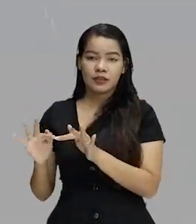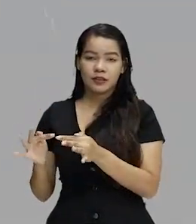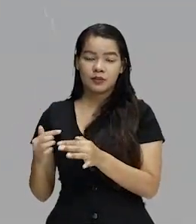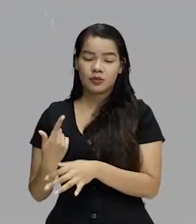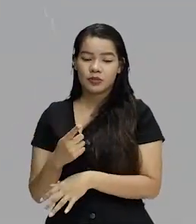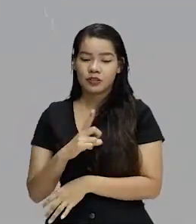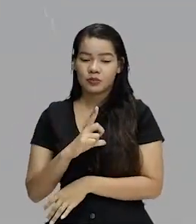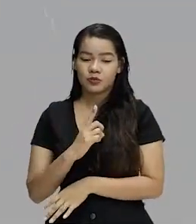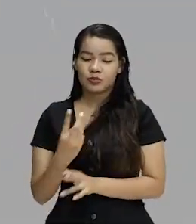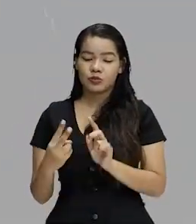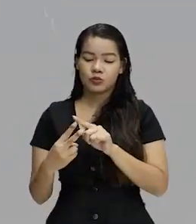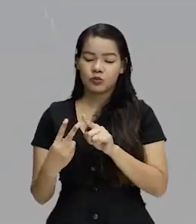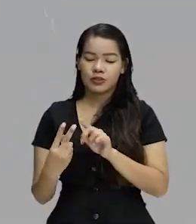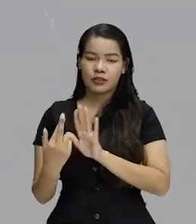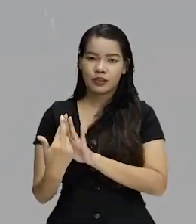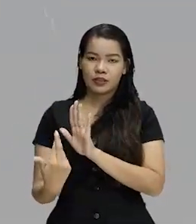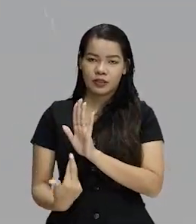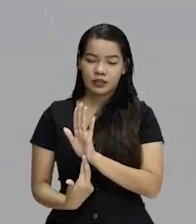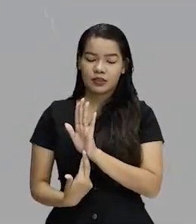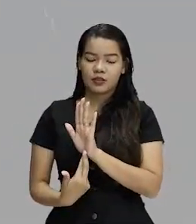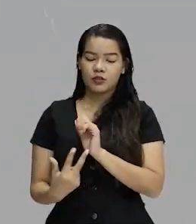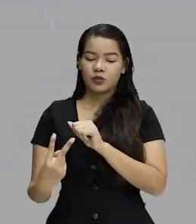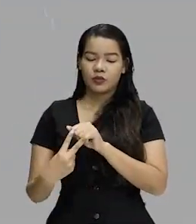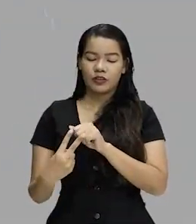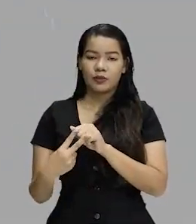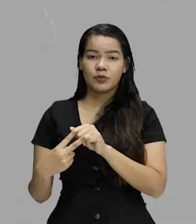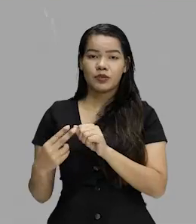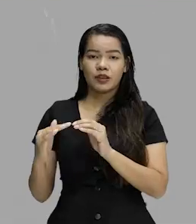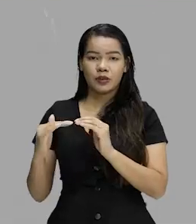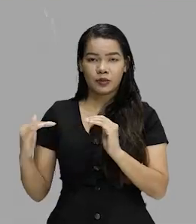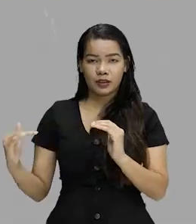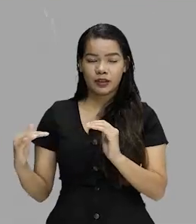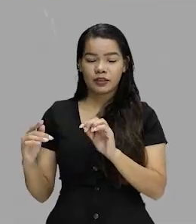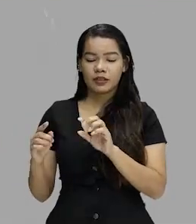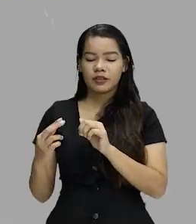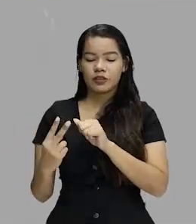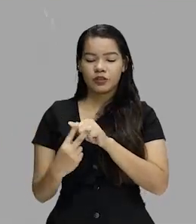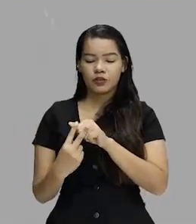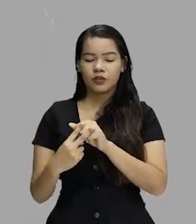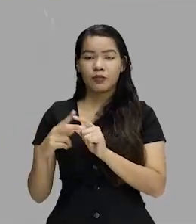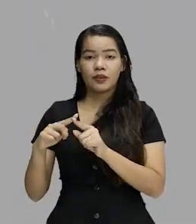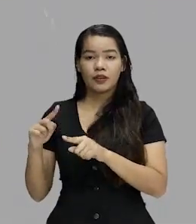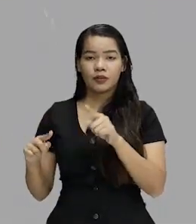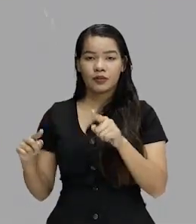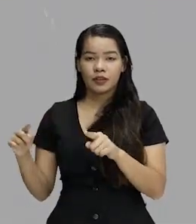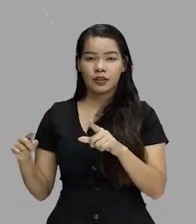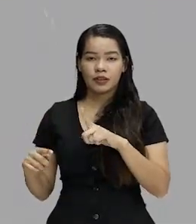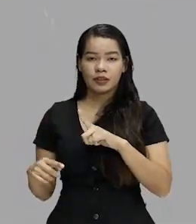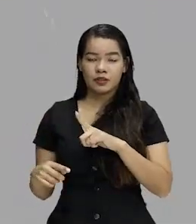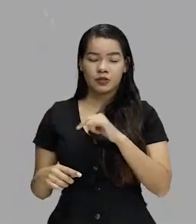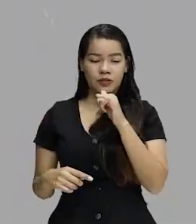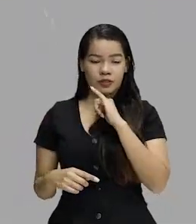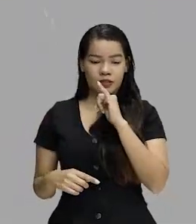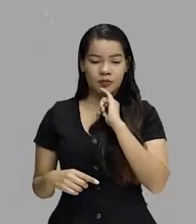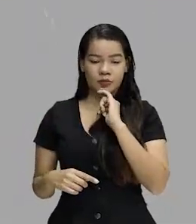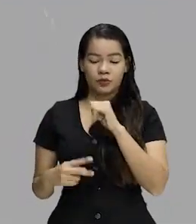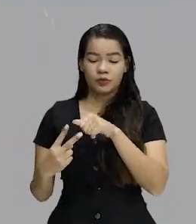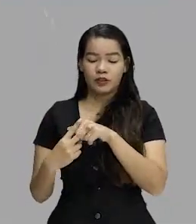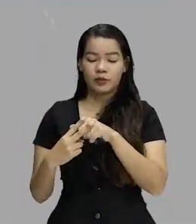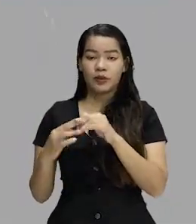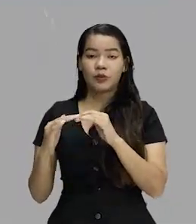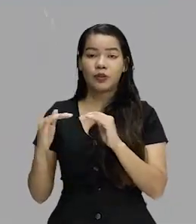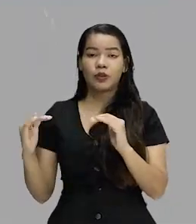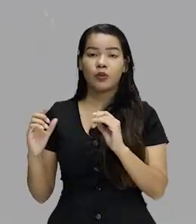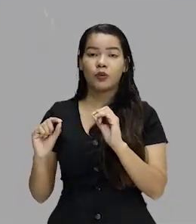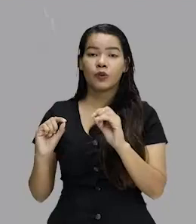temos duas regrinhas, os verbos regulares e os verbos irregulares. Aqui eu trouxe um exemplo do verbo regular. O que acontece com os